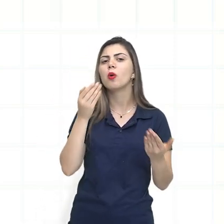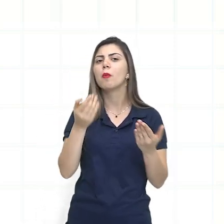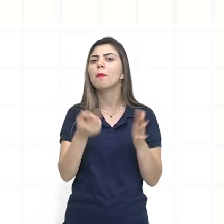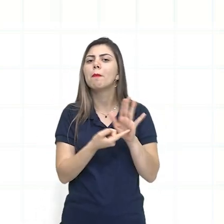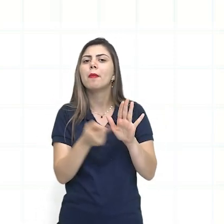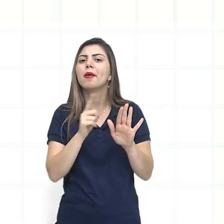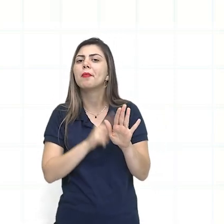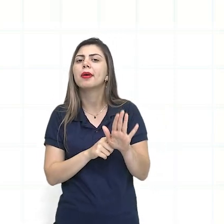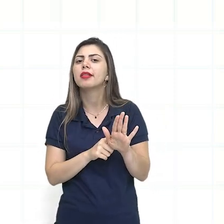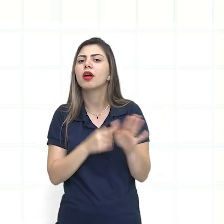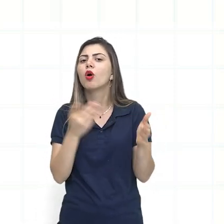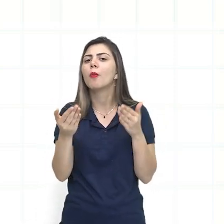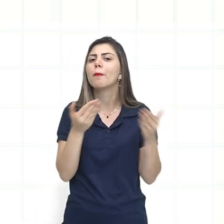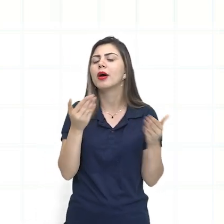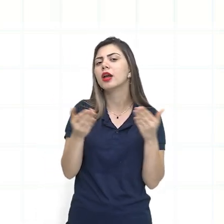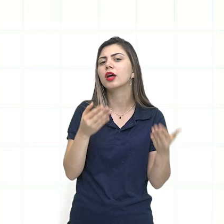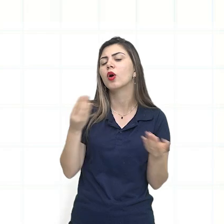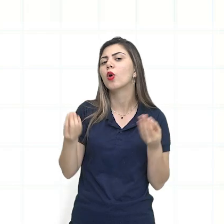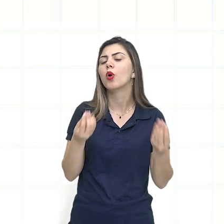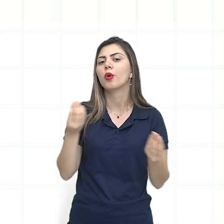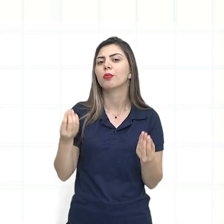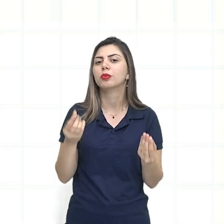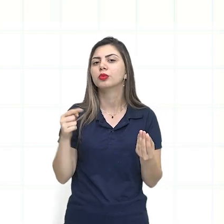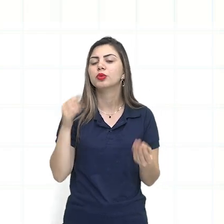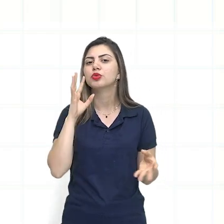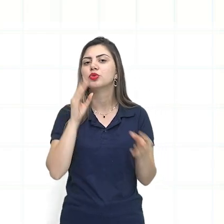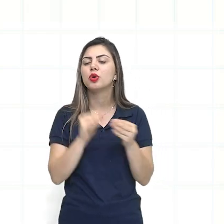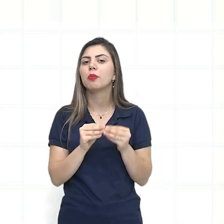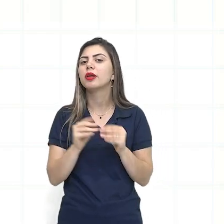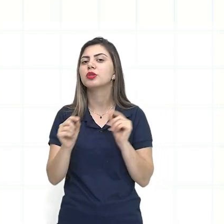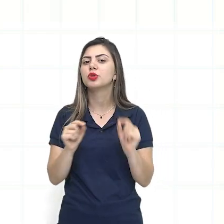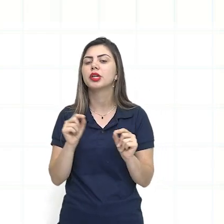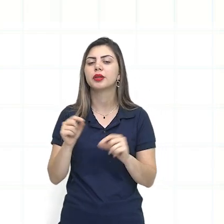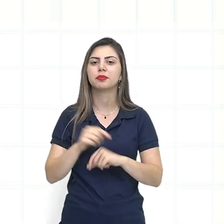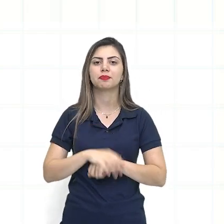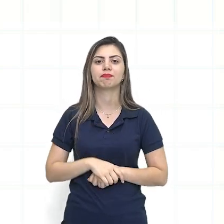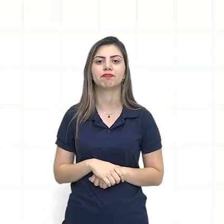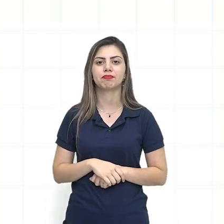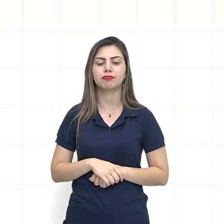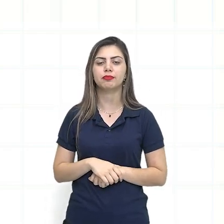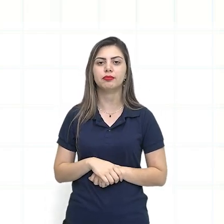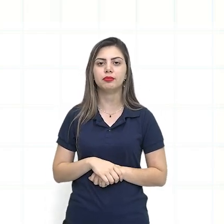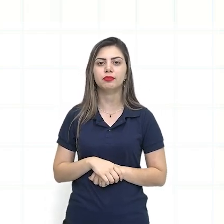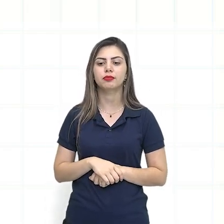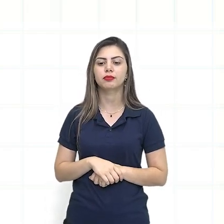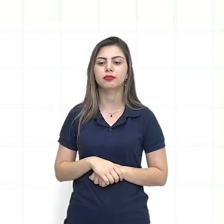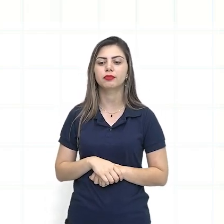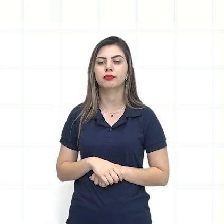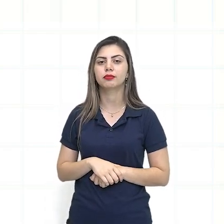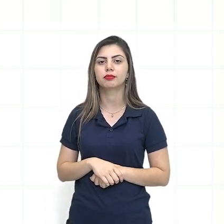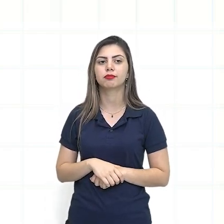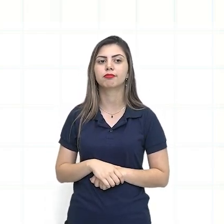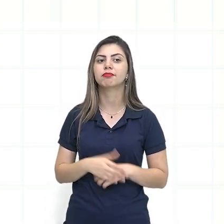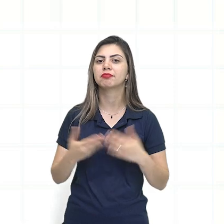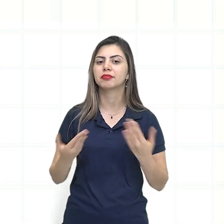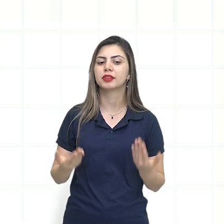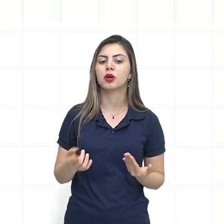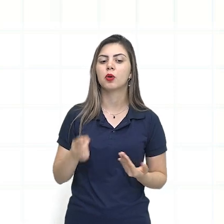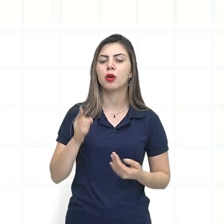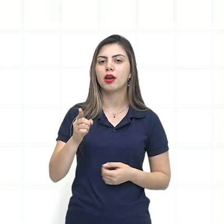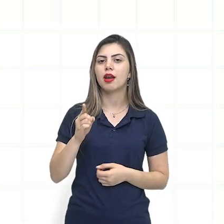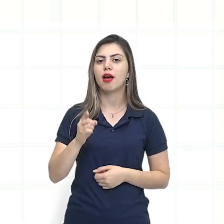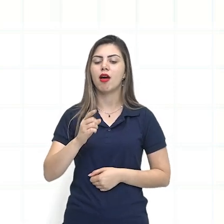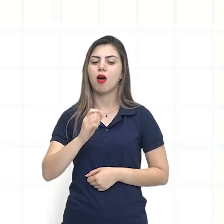que vai dar para entender a respeito disso? No teu peito, em teu